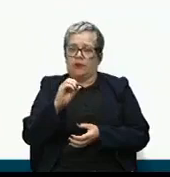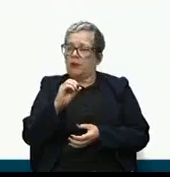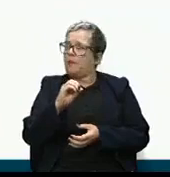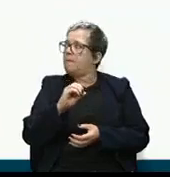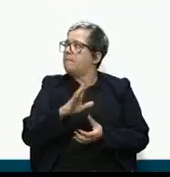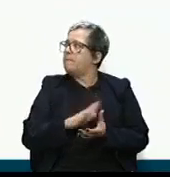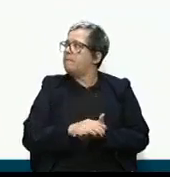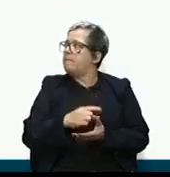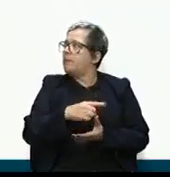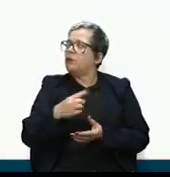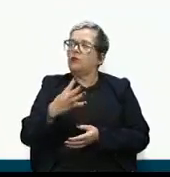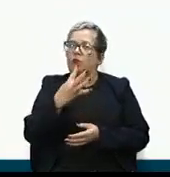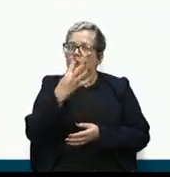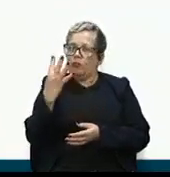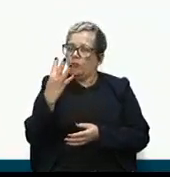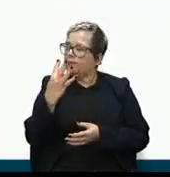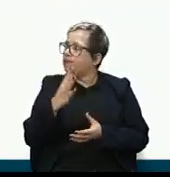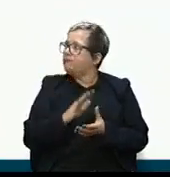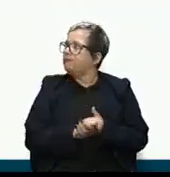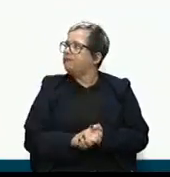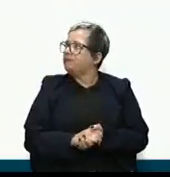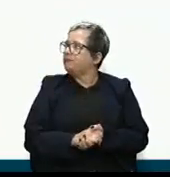0 menos 4.